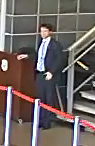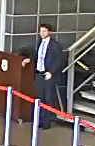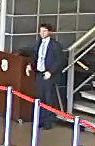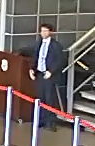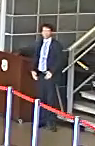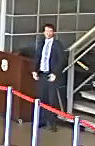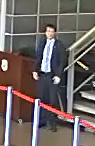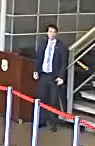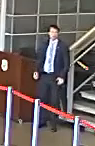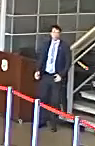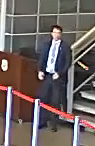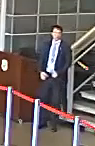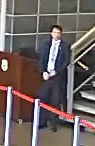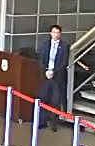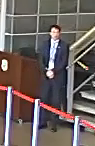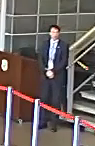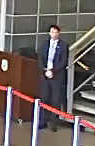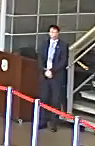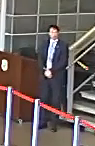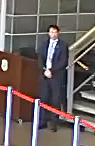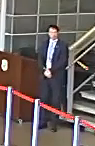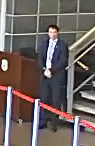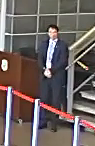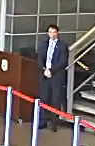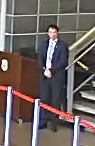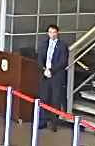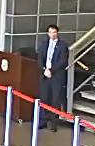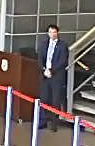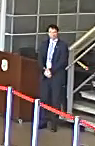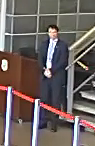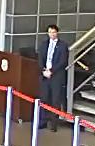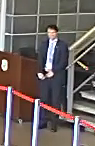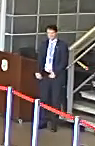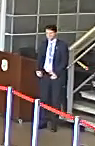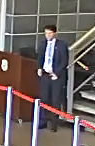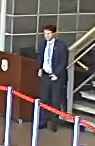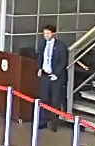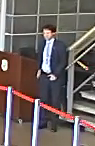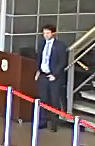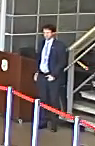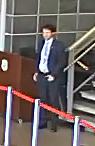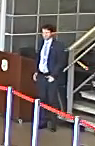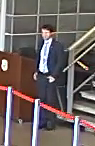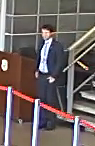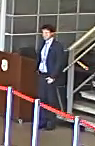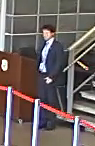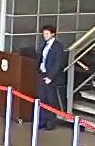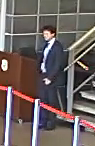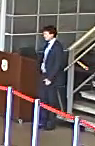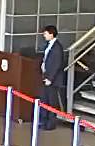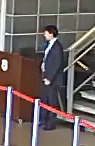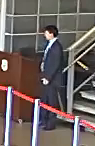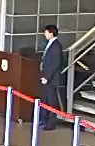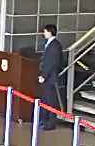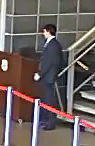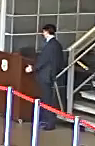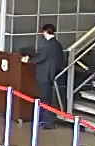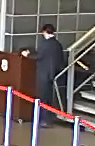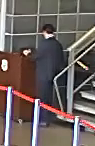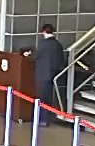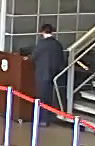a nós mesmos e aos problemas dela própria né nosso companheiro que me antecedeu